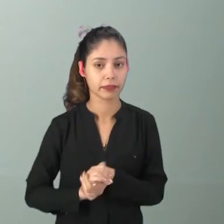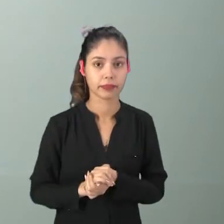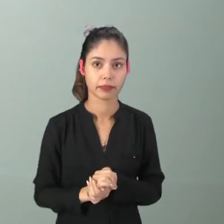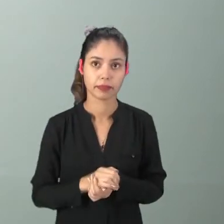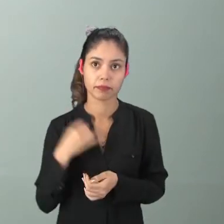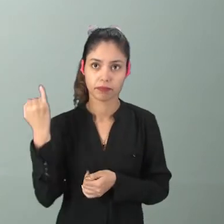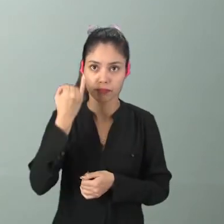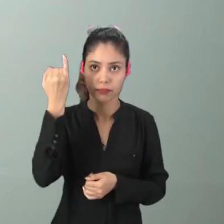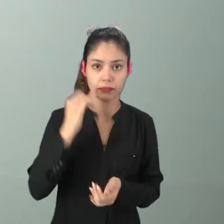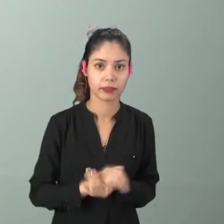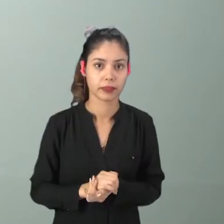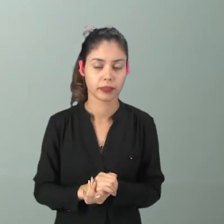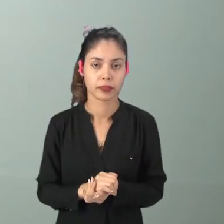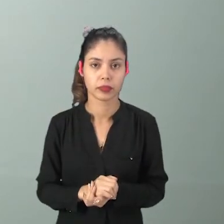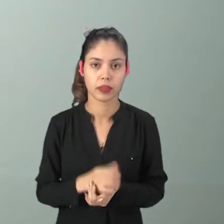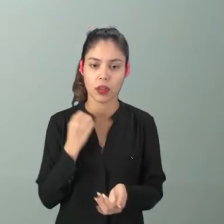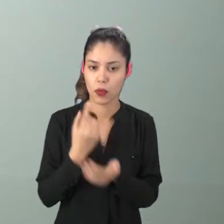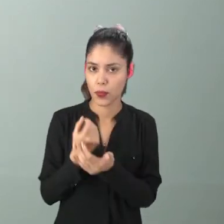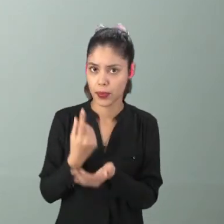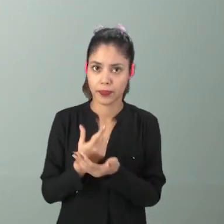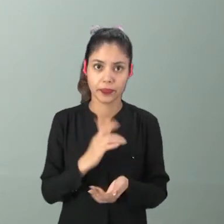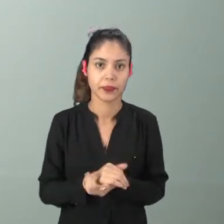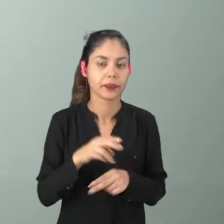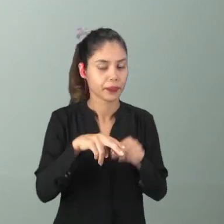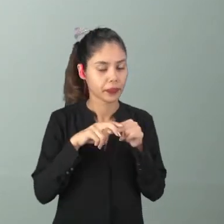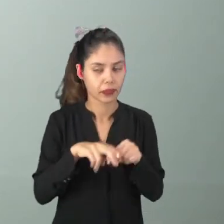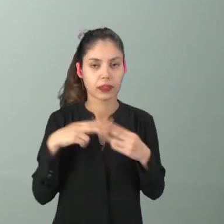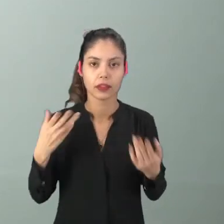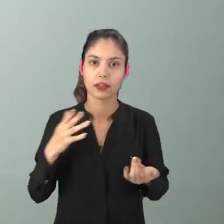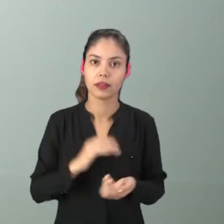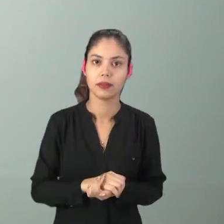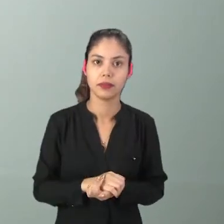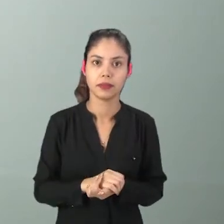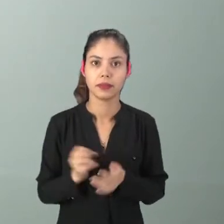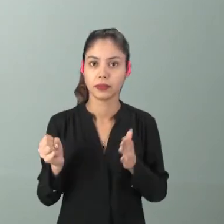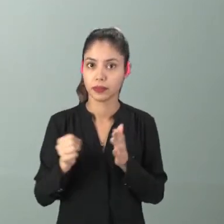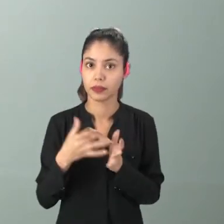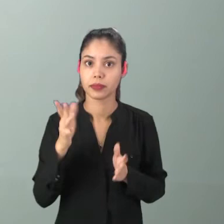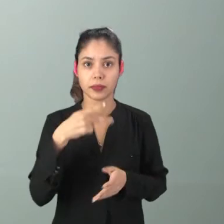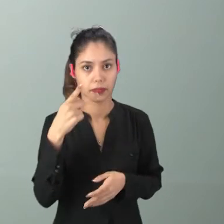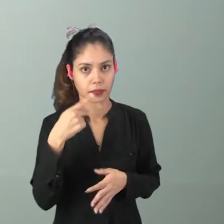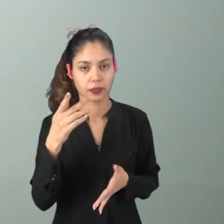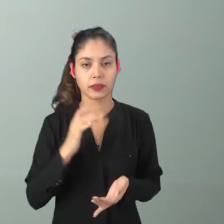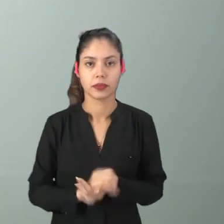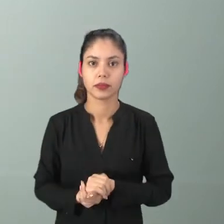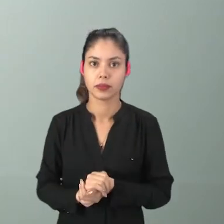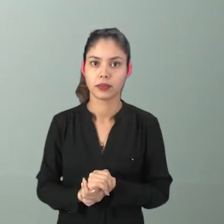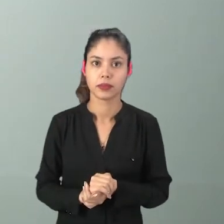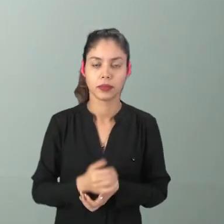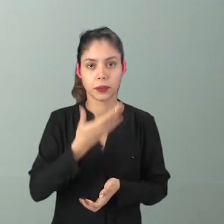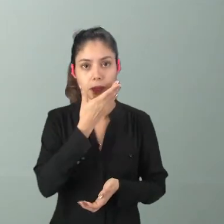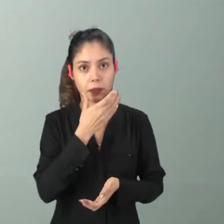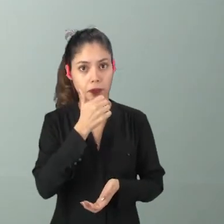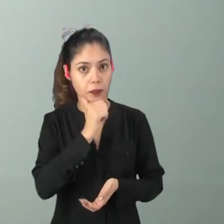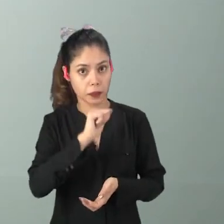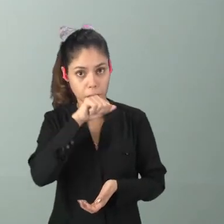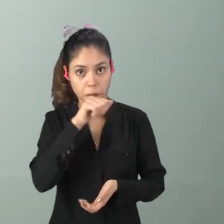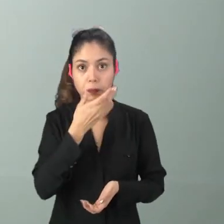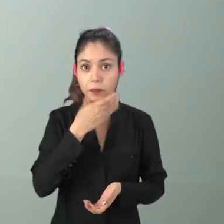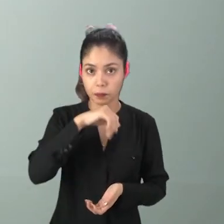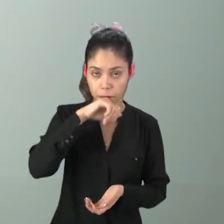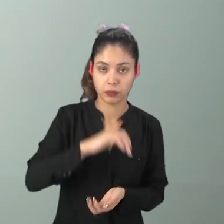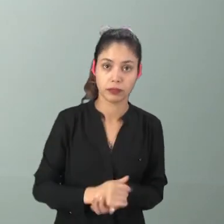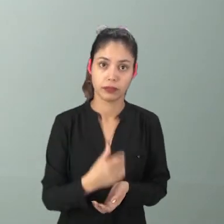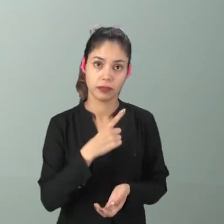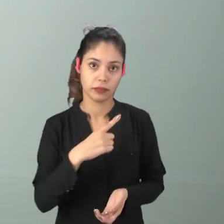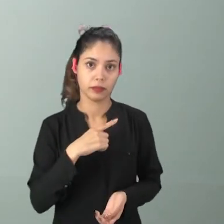importante é estimular o consumismo. Por isso que muito se fala para pais terem